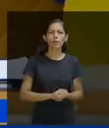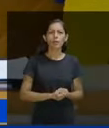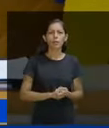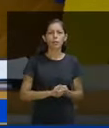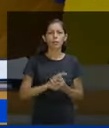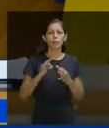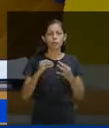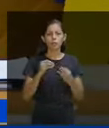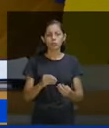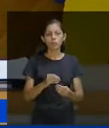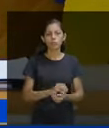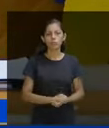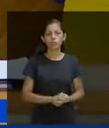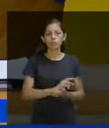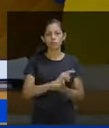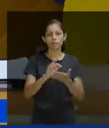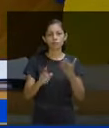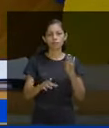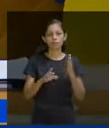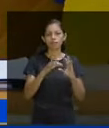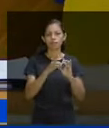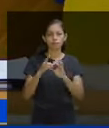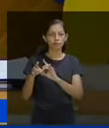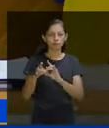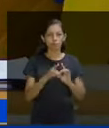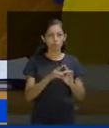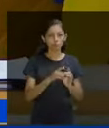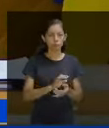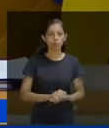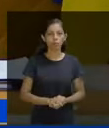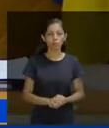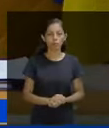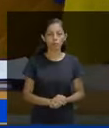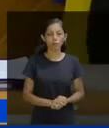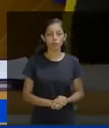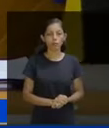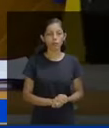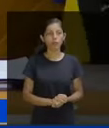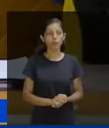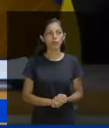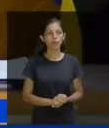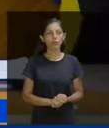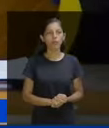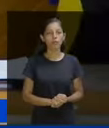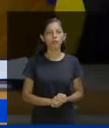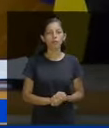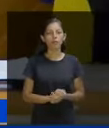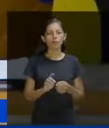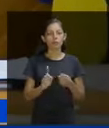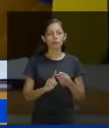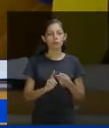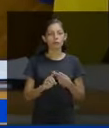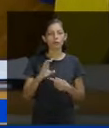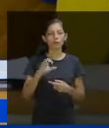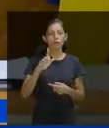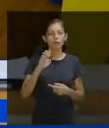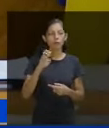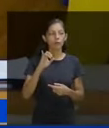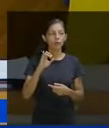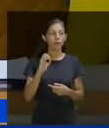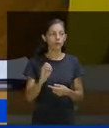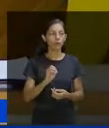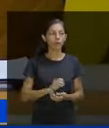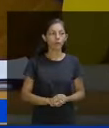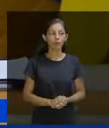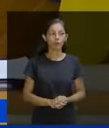PL, Federação PSB, Cidadania, PDT e Republicanos, além de Clécio Luiz Vilhena Vieira,